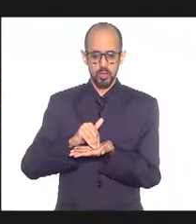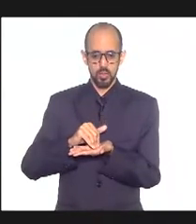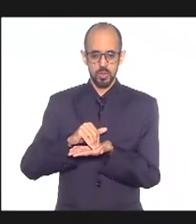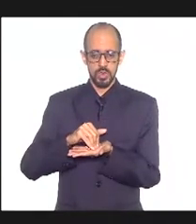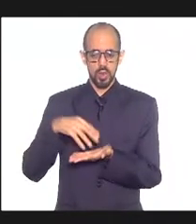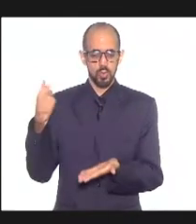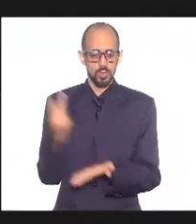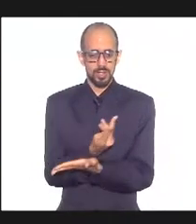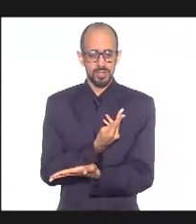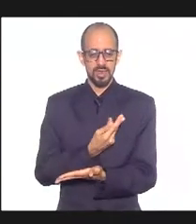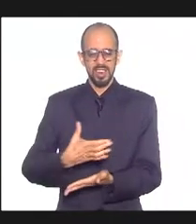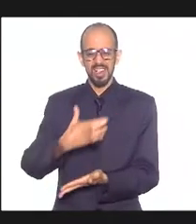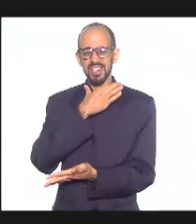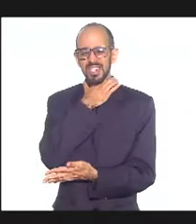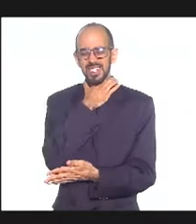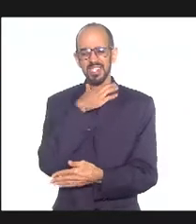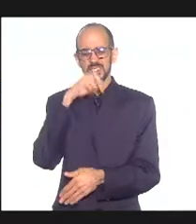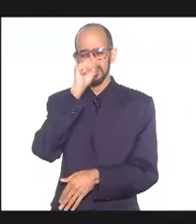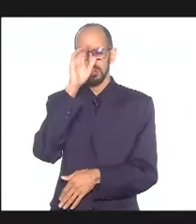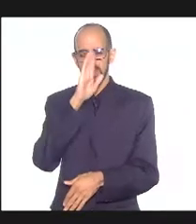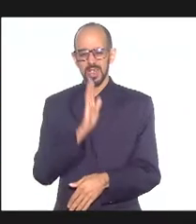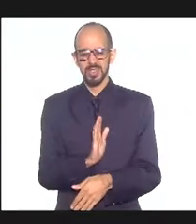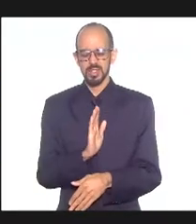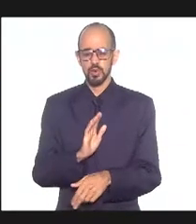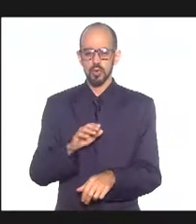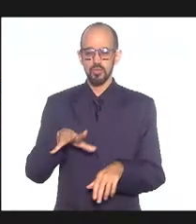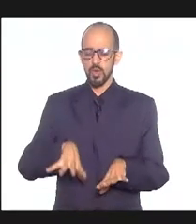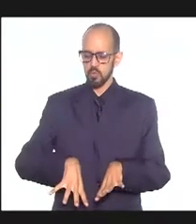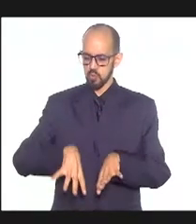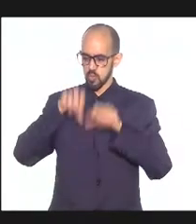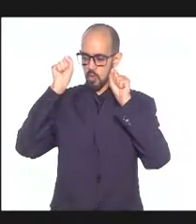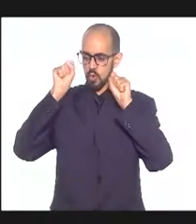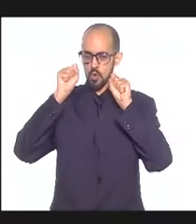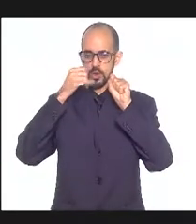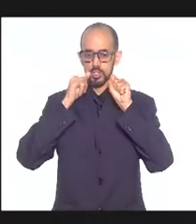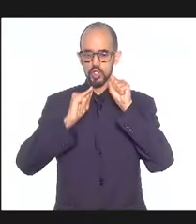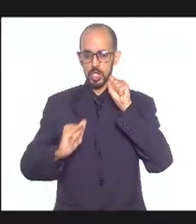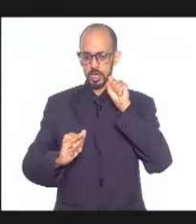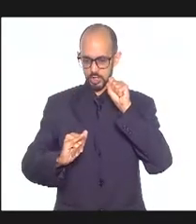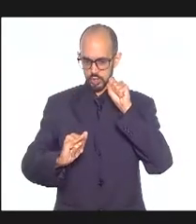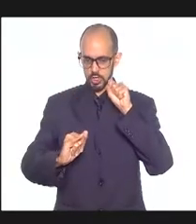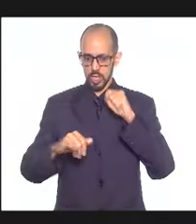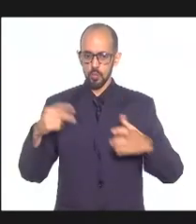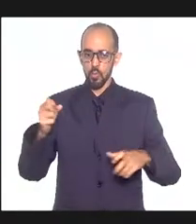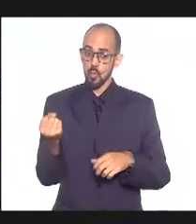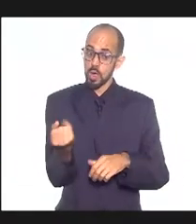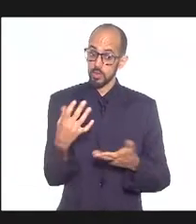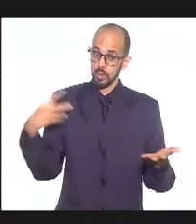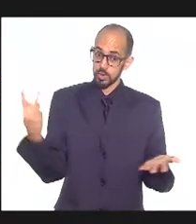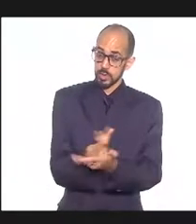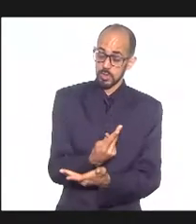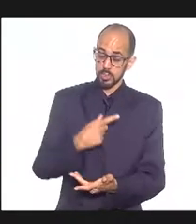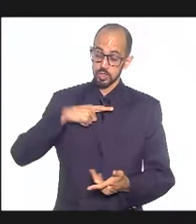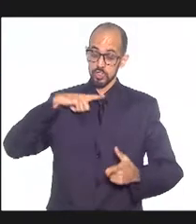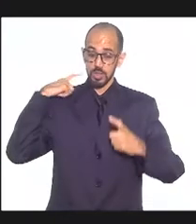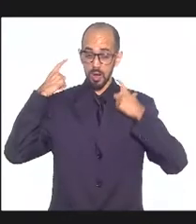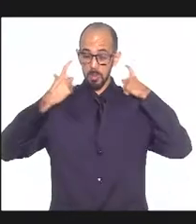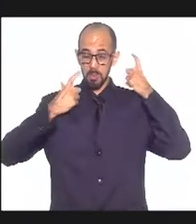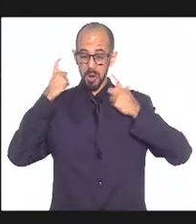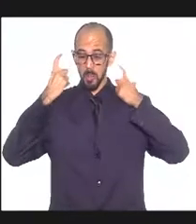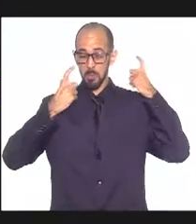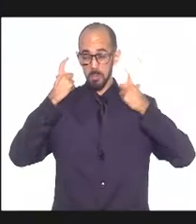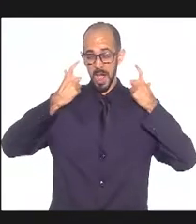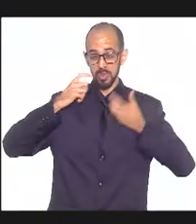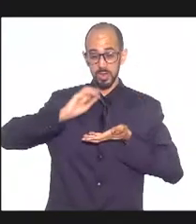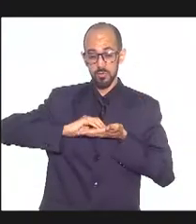crise no Brasil, que foi a de 2001, chamado apagão. Na ocasião, nós tínhamos um cenário muito preocupante, que era o cenário da possibilidade de